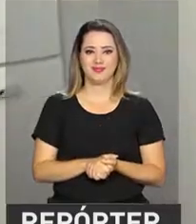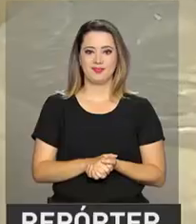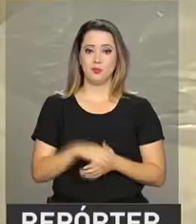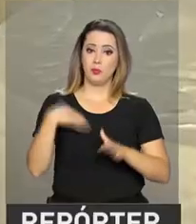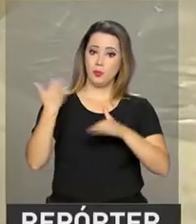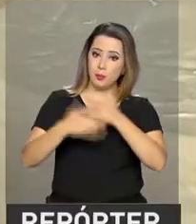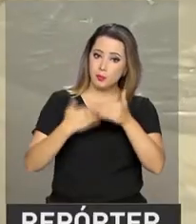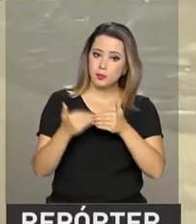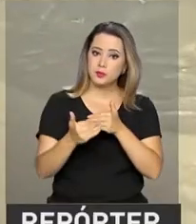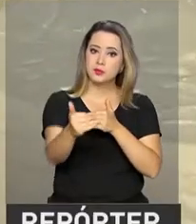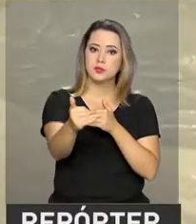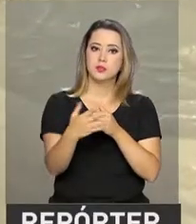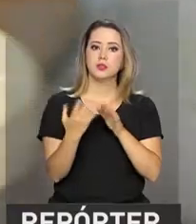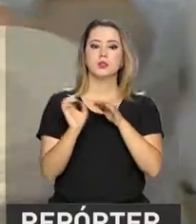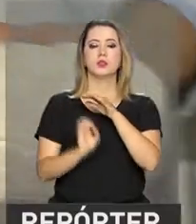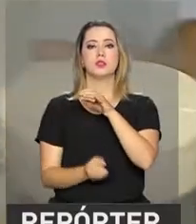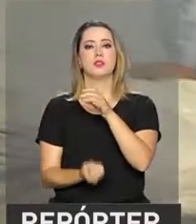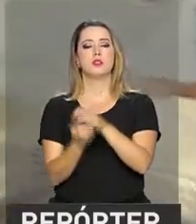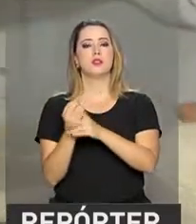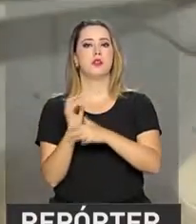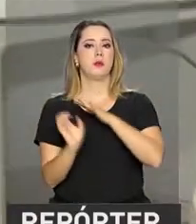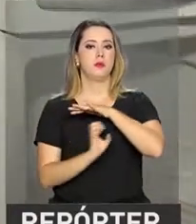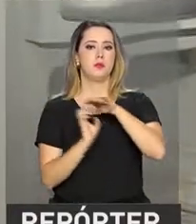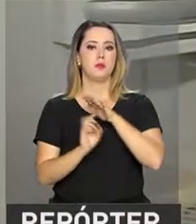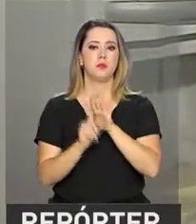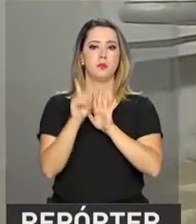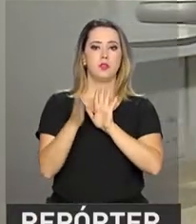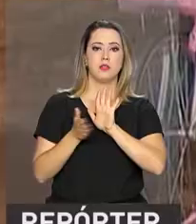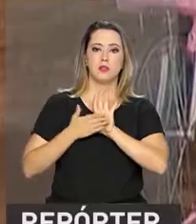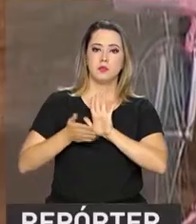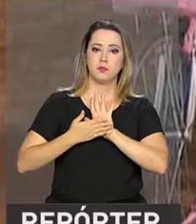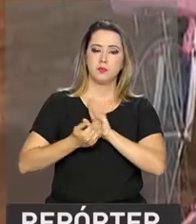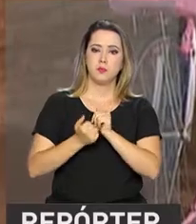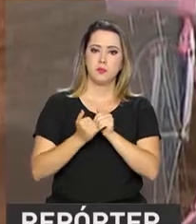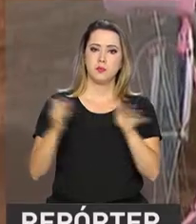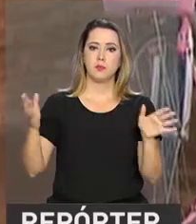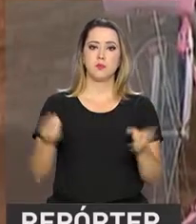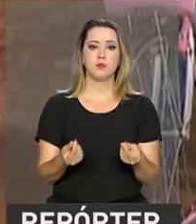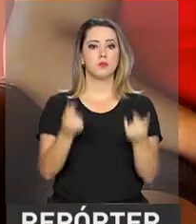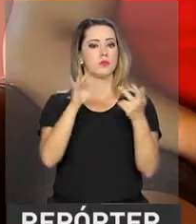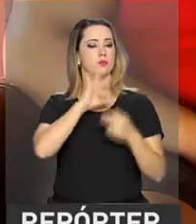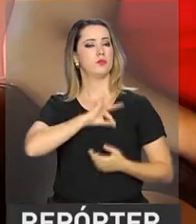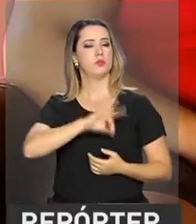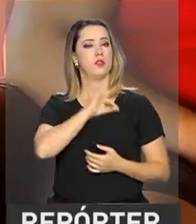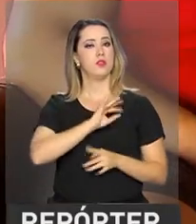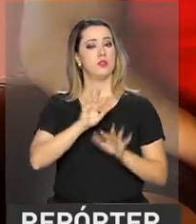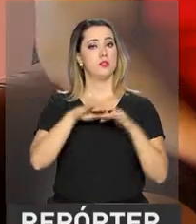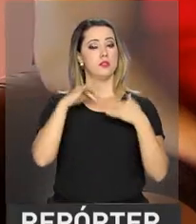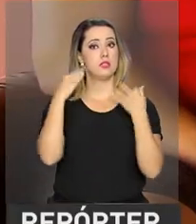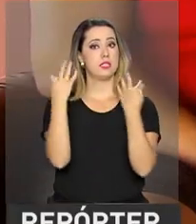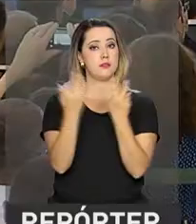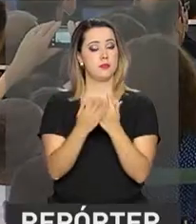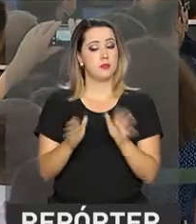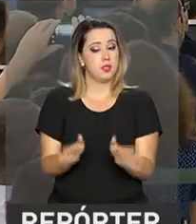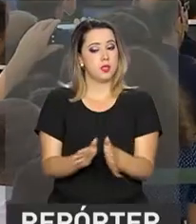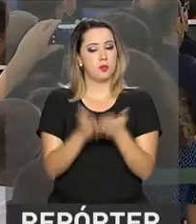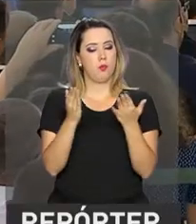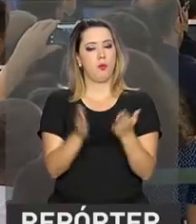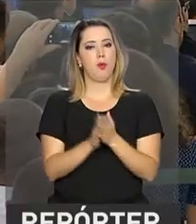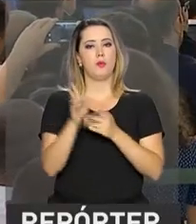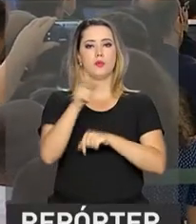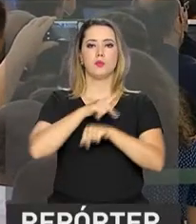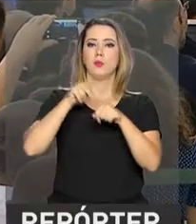progredir empreendendo uma das propostas para aumentar a renda das famílias mais pobres do país com o programa